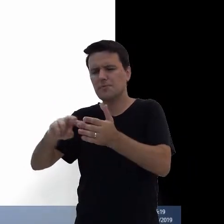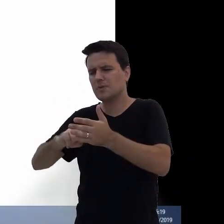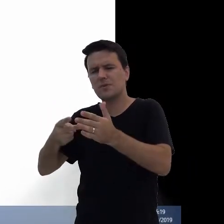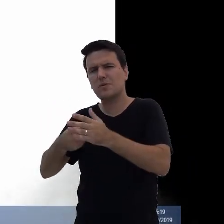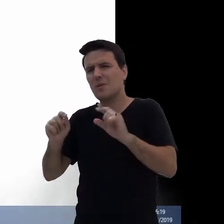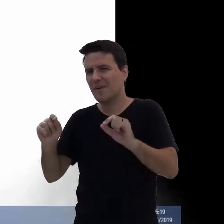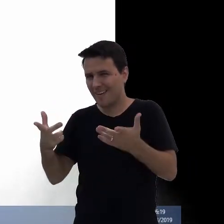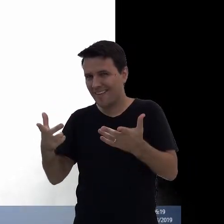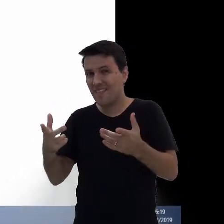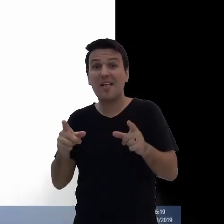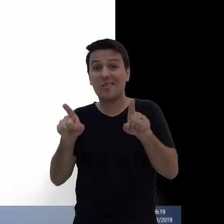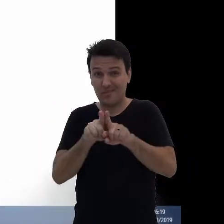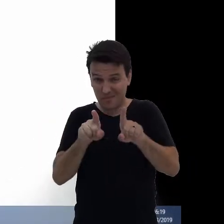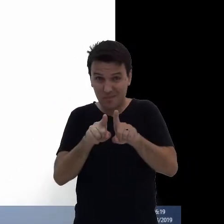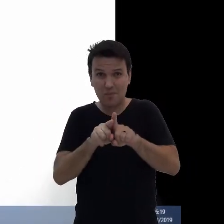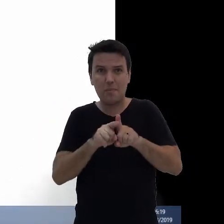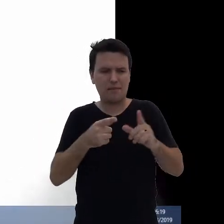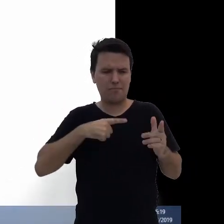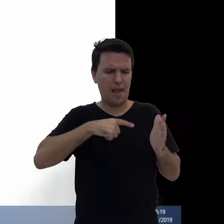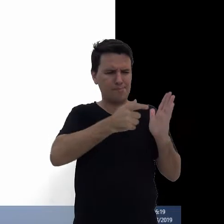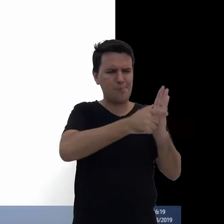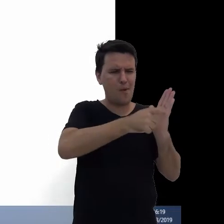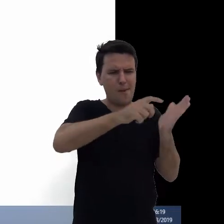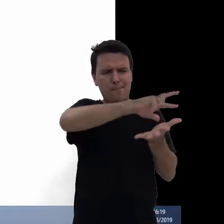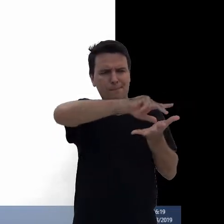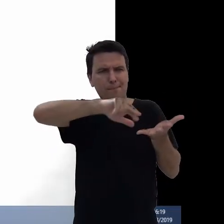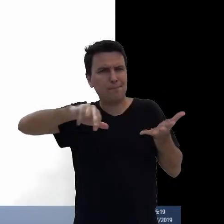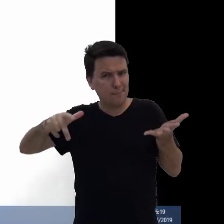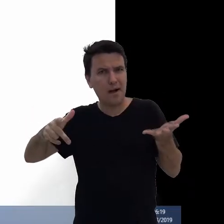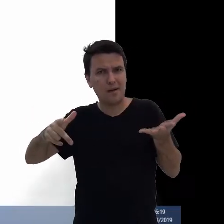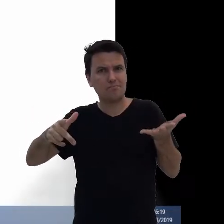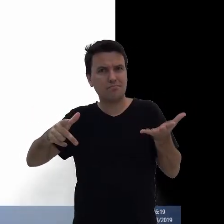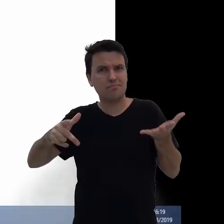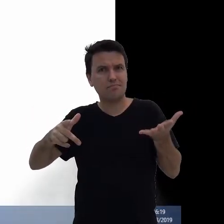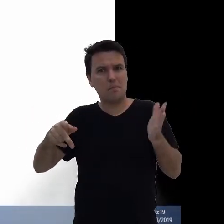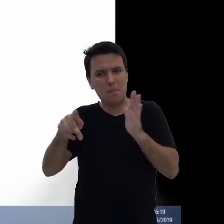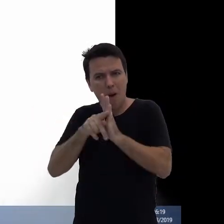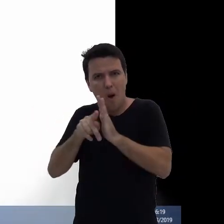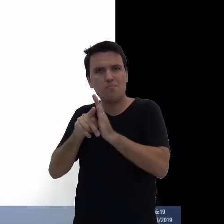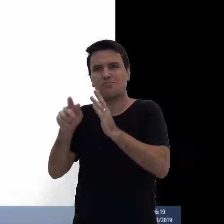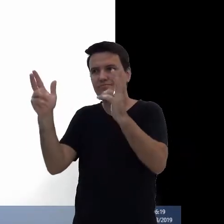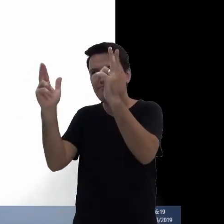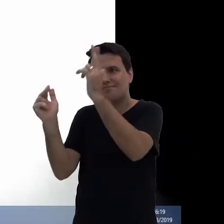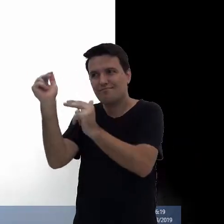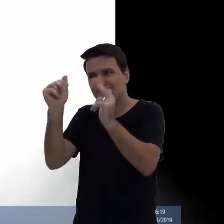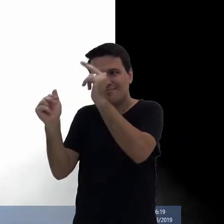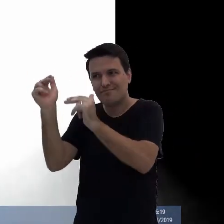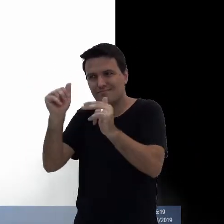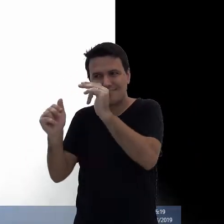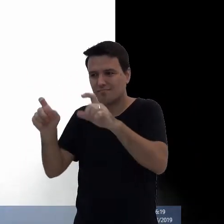significa CAD, e a diferença entre os programas que existem para desenho auxiliado por